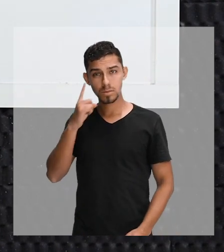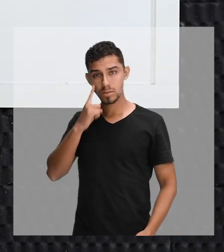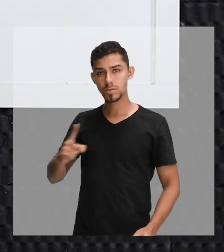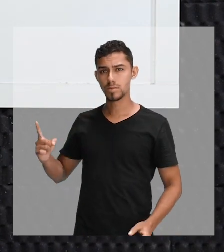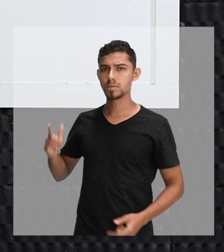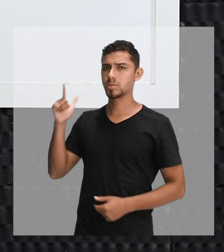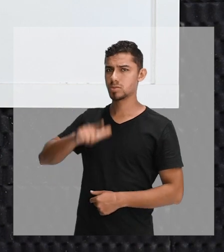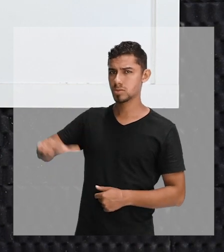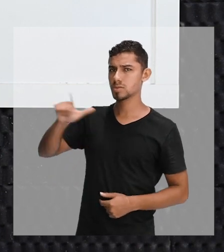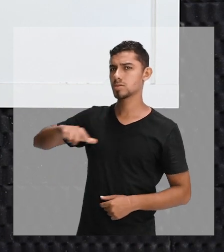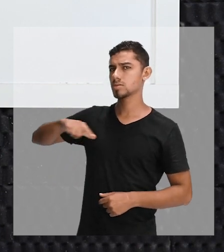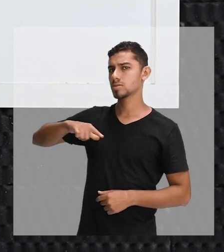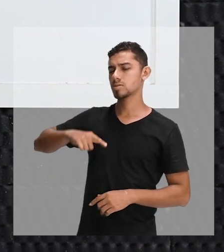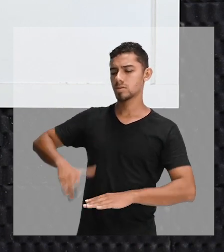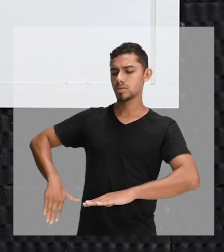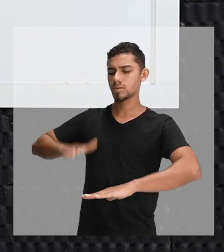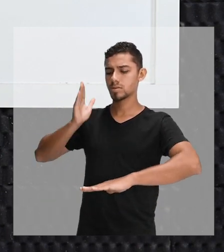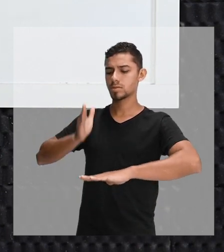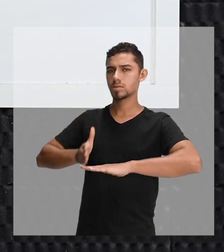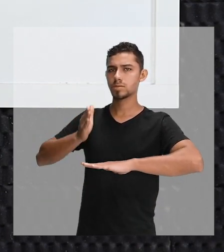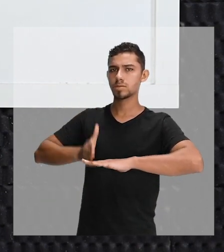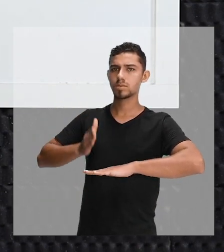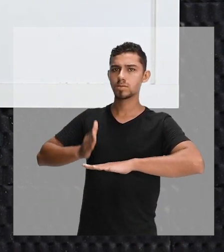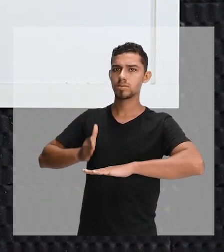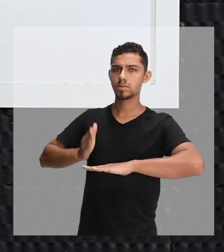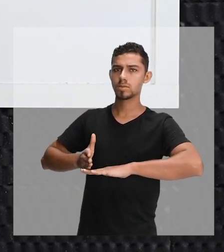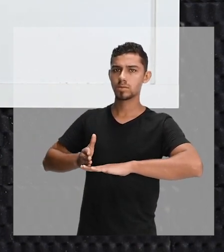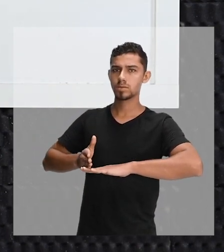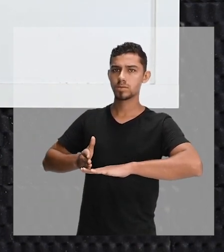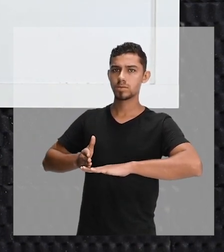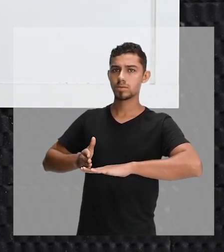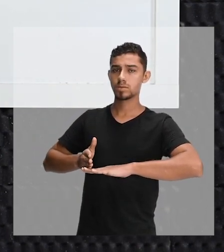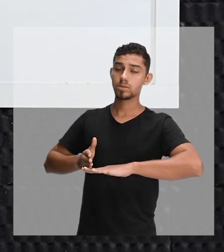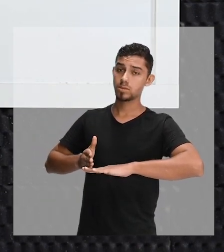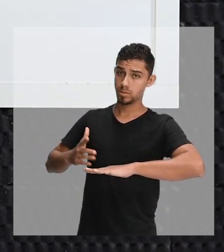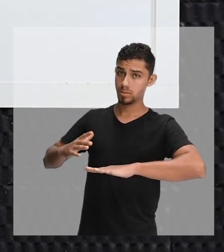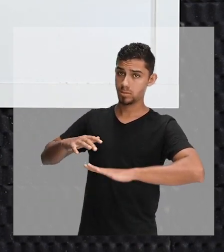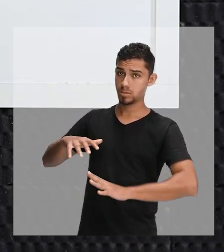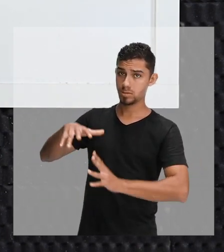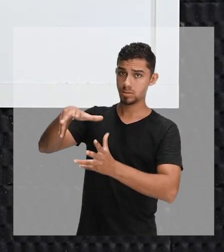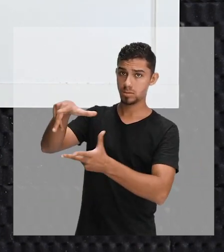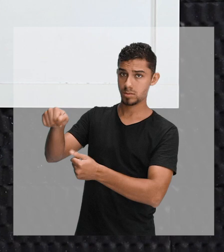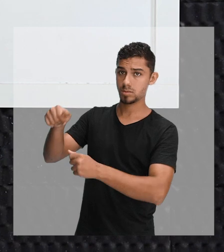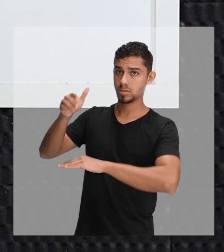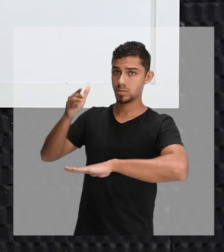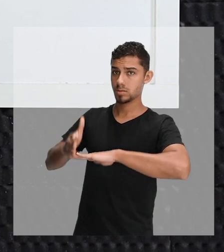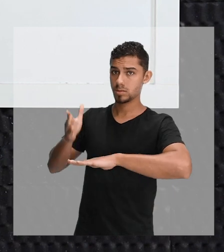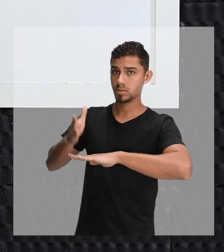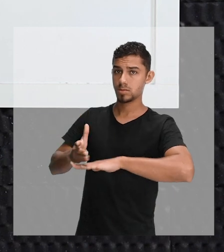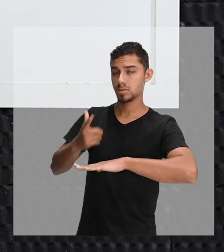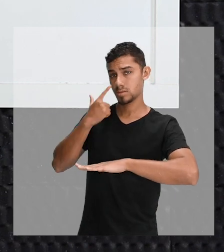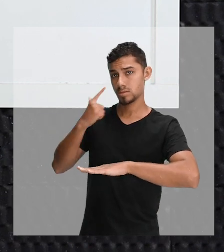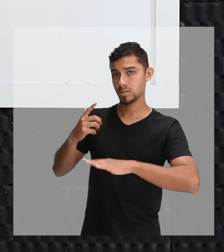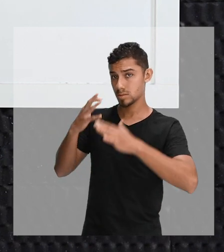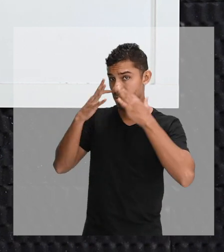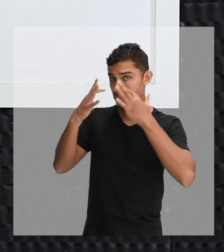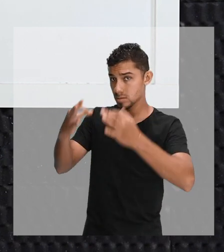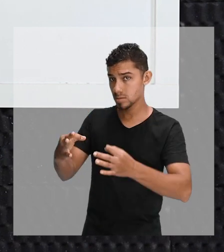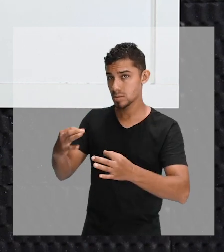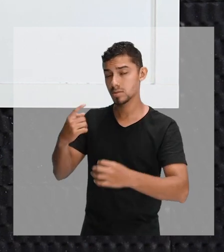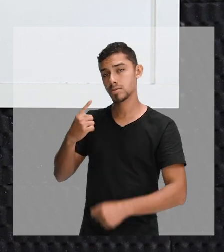tem... Claro, nós temos a modernidade, olha aqui, ó. No mundo moderno, que é aqui que vai nos interessar, olha aqui, ó.